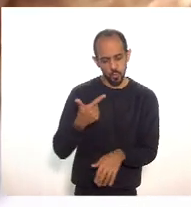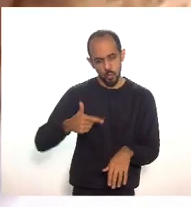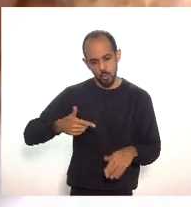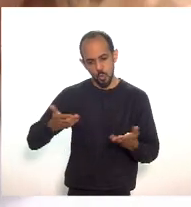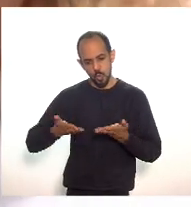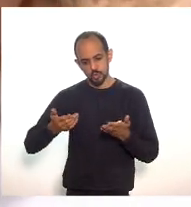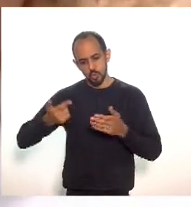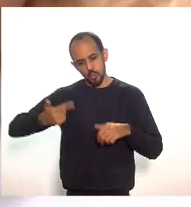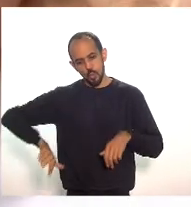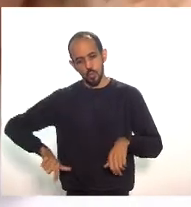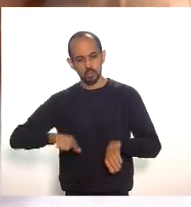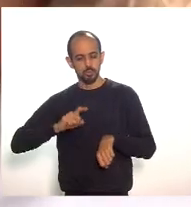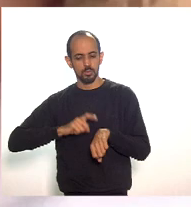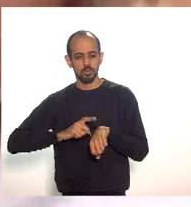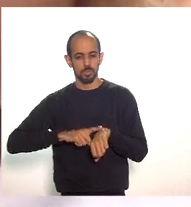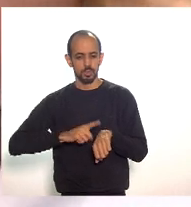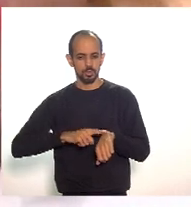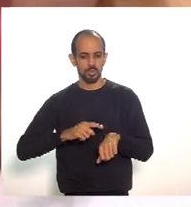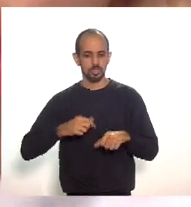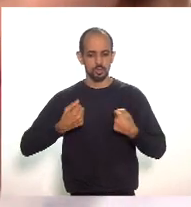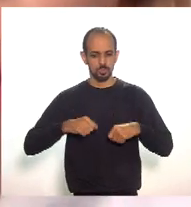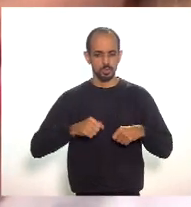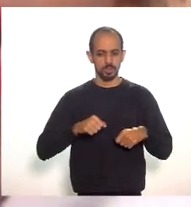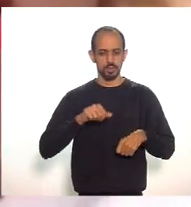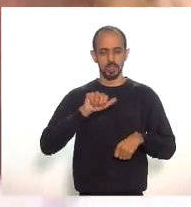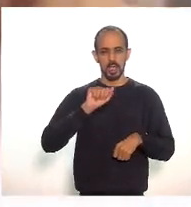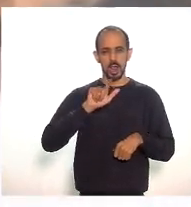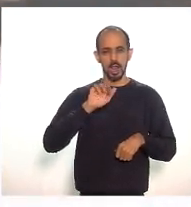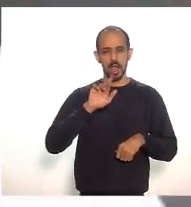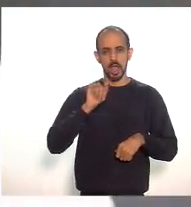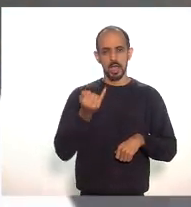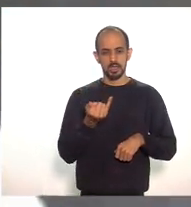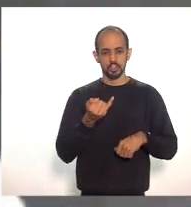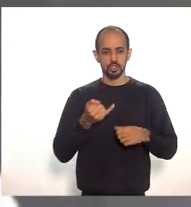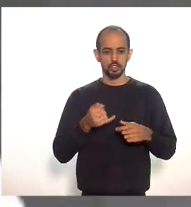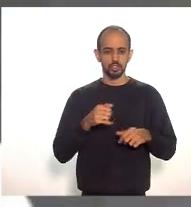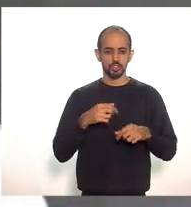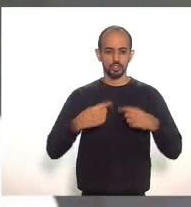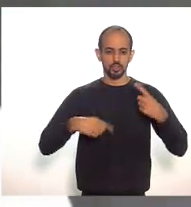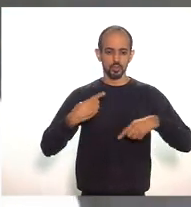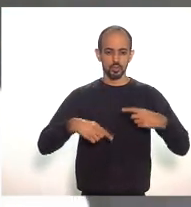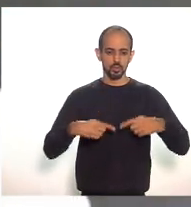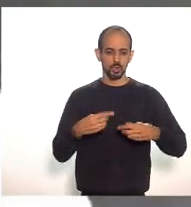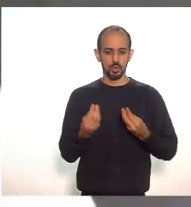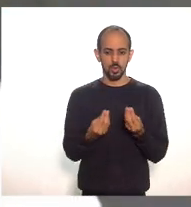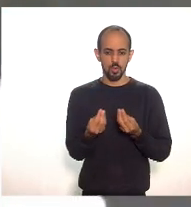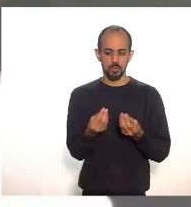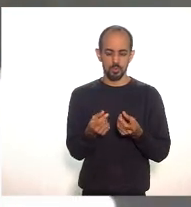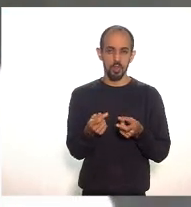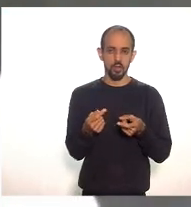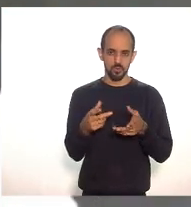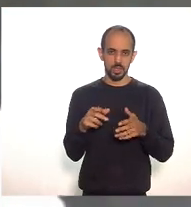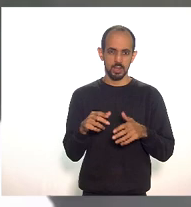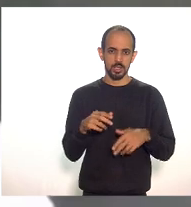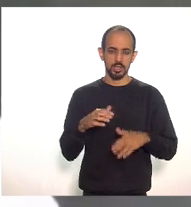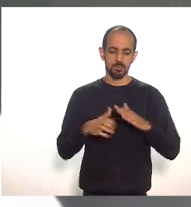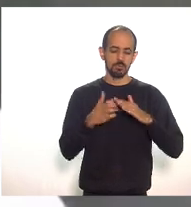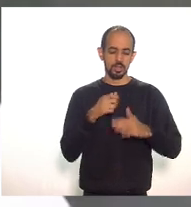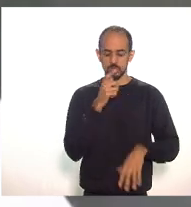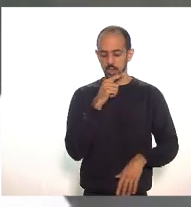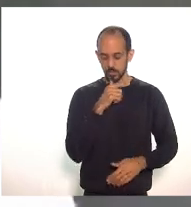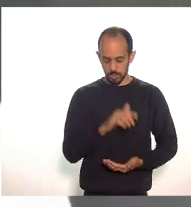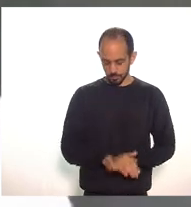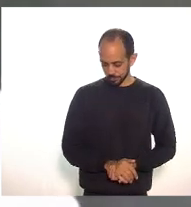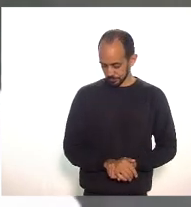momento que a gente precisa efetivamente que a led discuta a privatização da Cedae por fim é